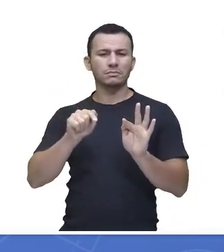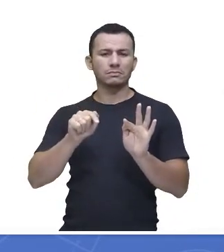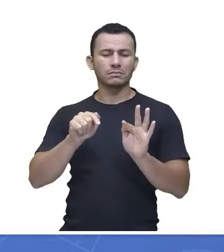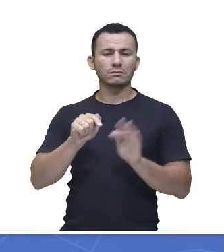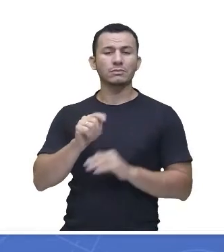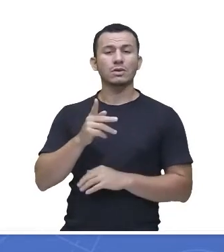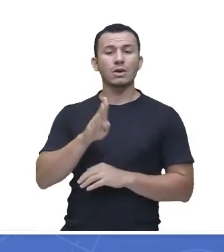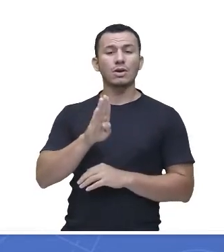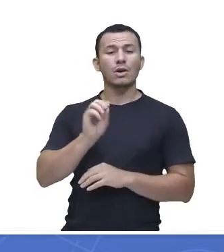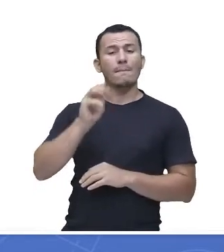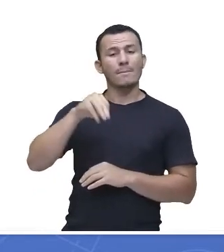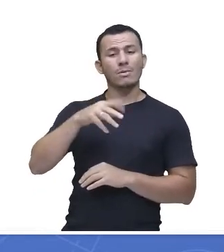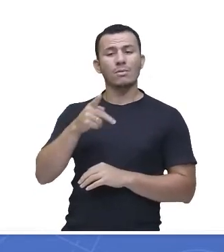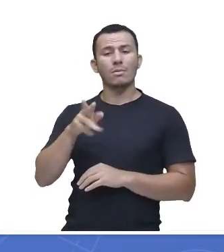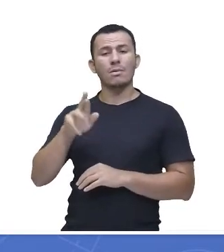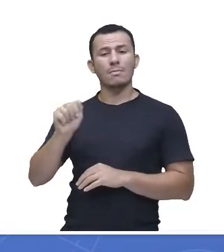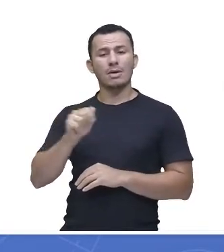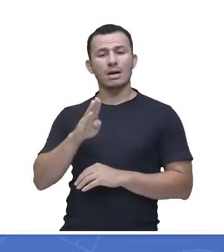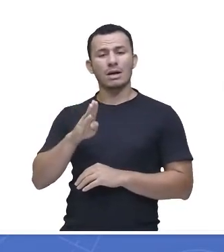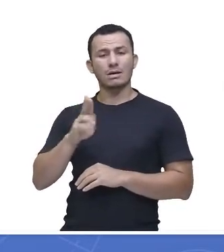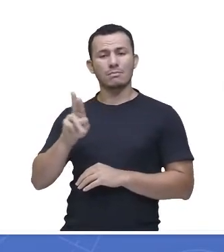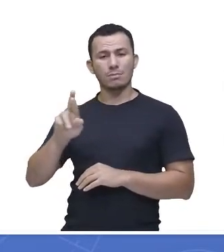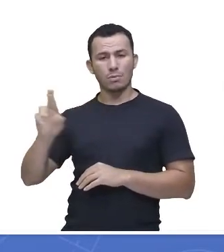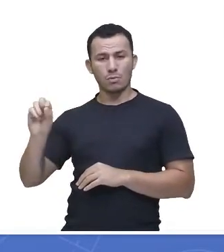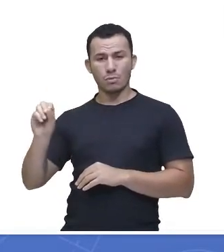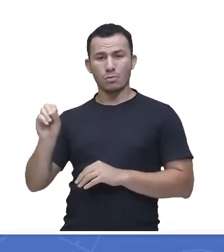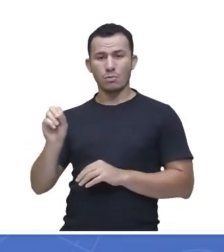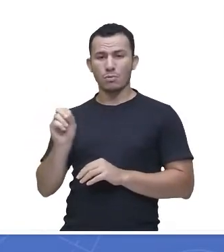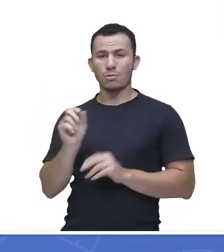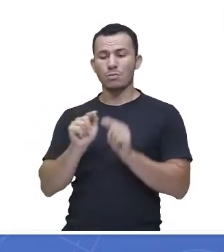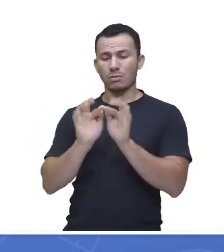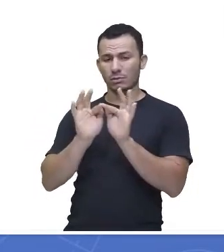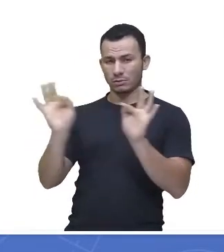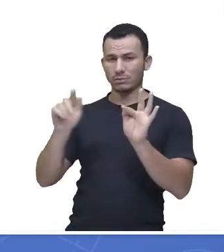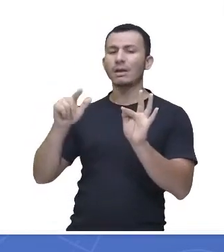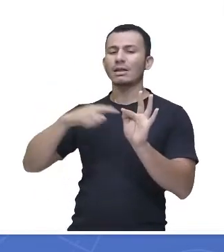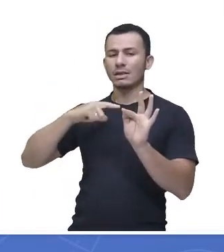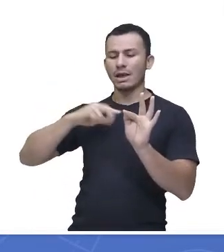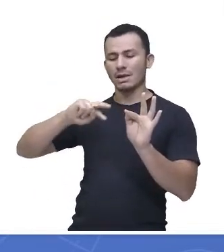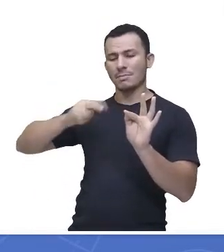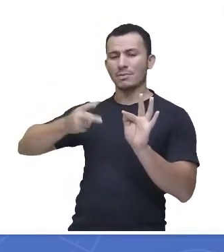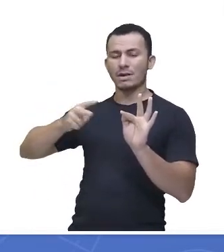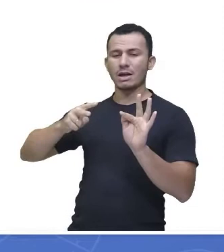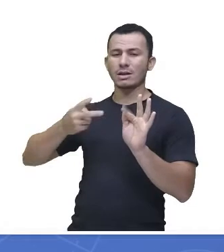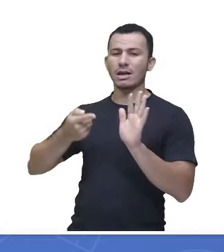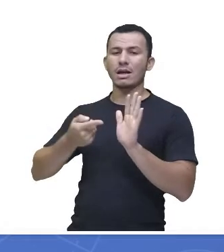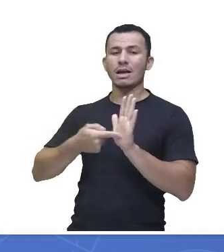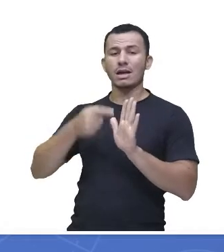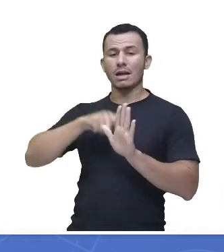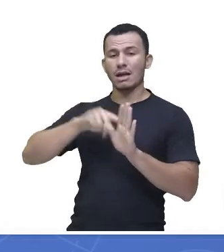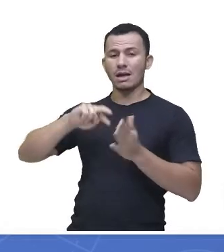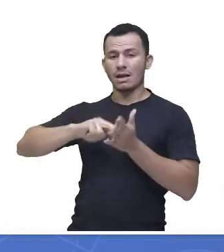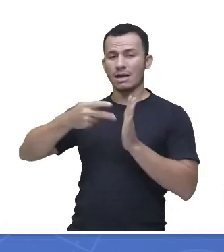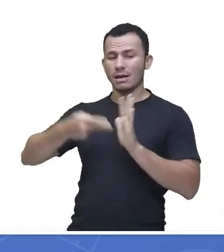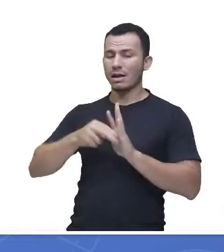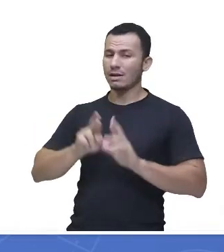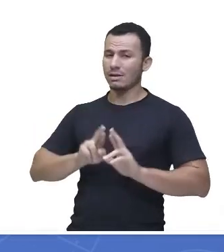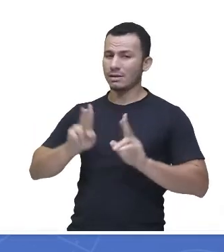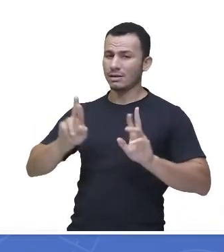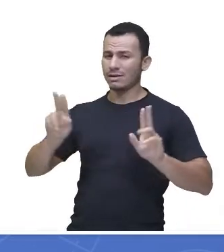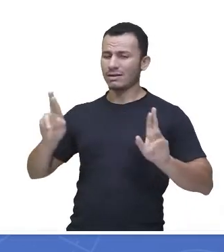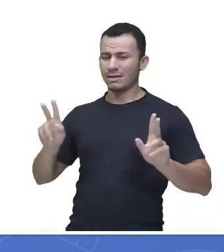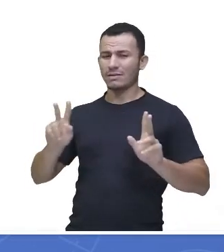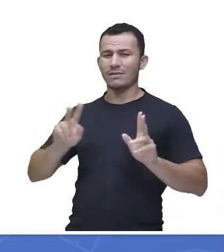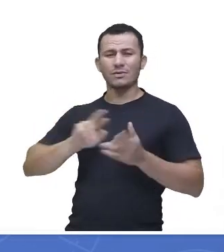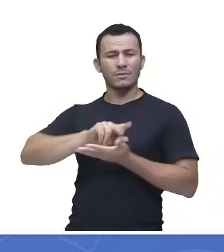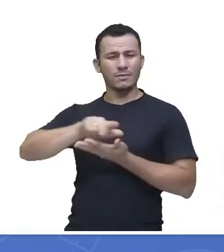bom para burro, esta aqui, bom para burro. Então aqui existe ambiguidade. Vamos entender por que existe